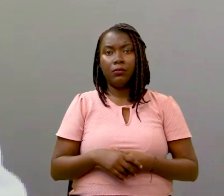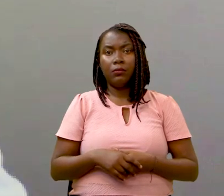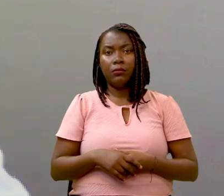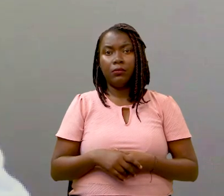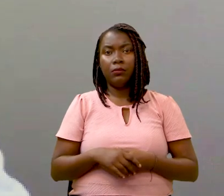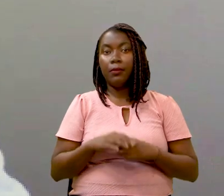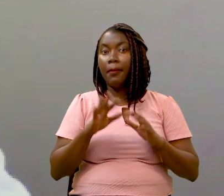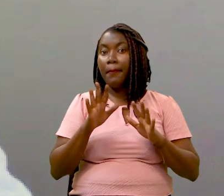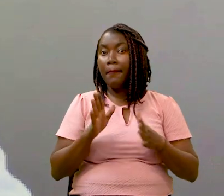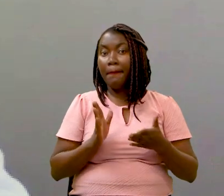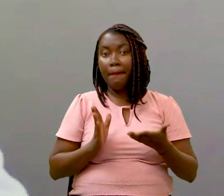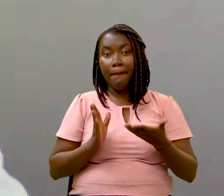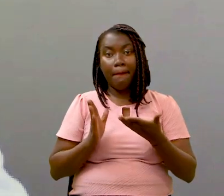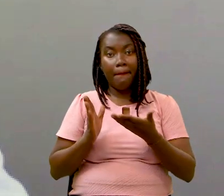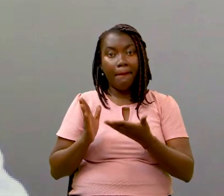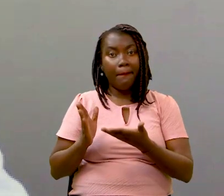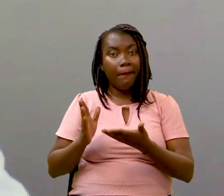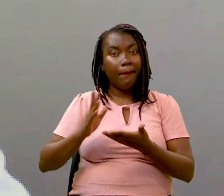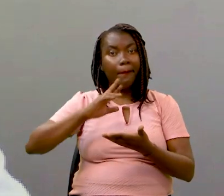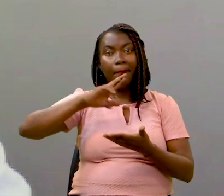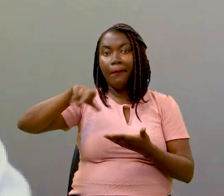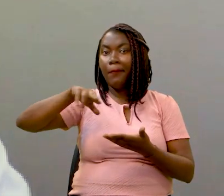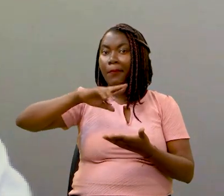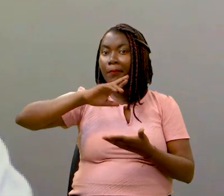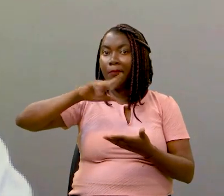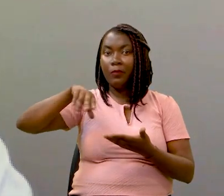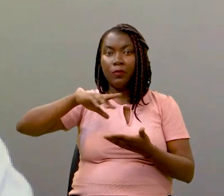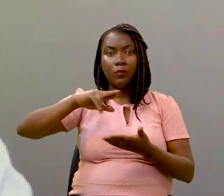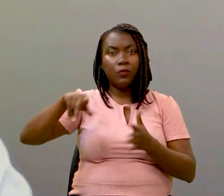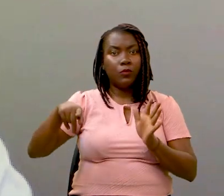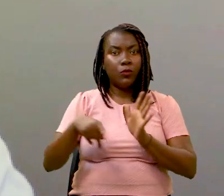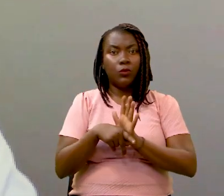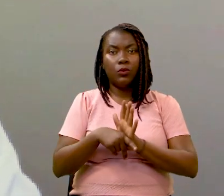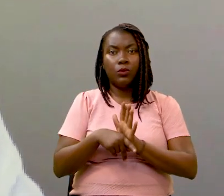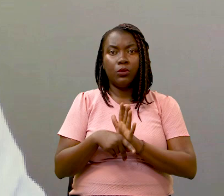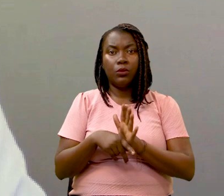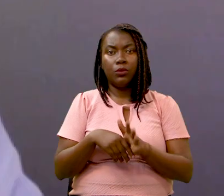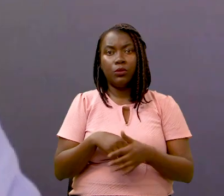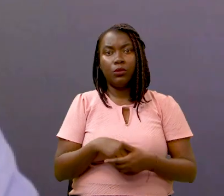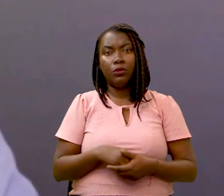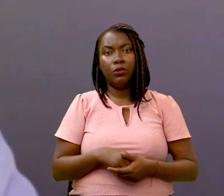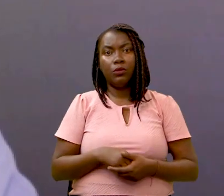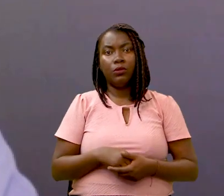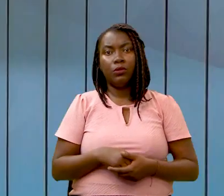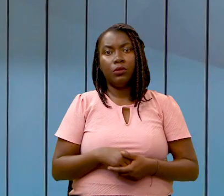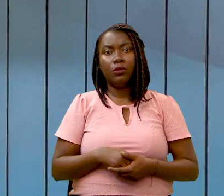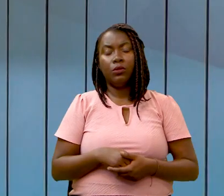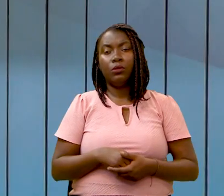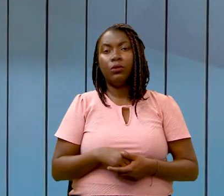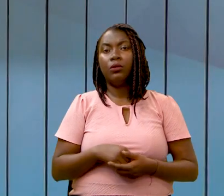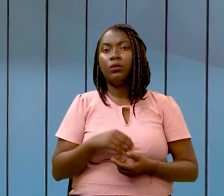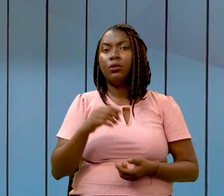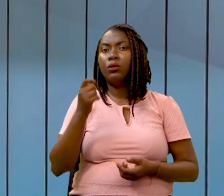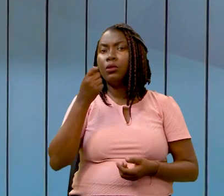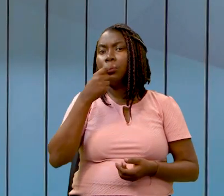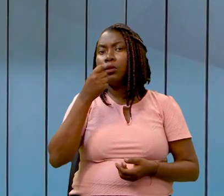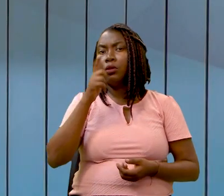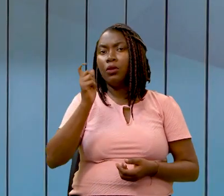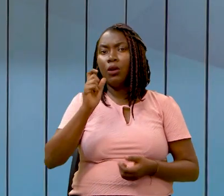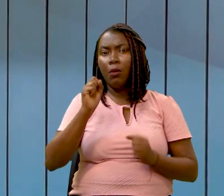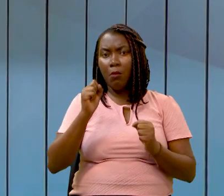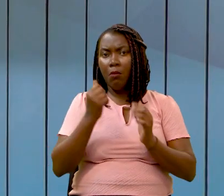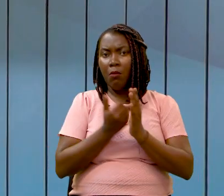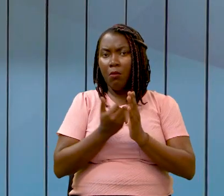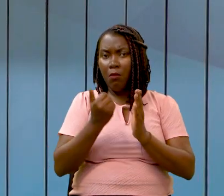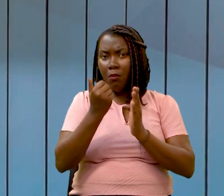volta, progride, e não é um desastre, é investigar um pouco. Até os analgésicos,